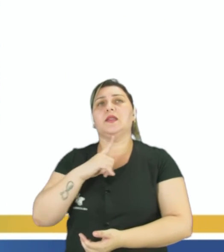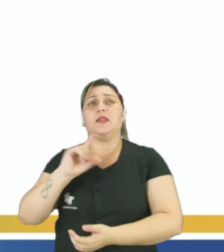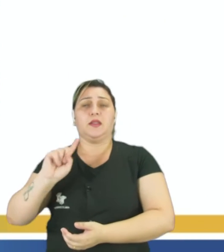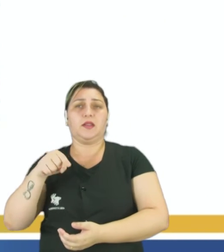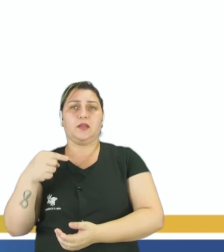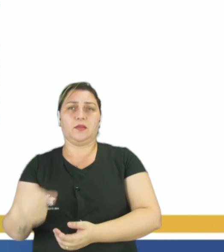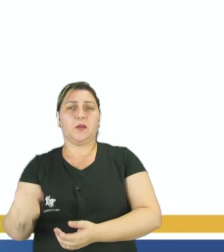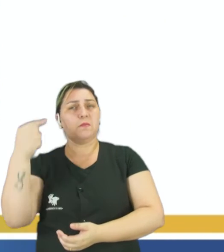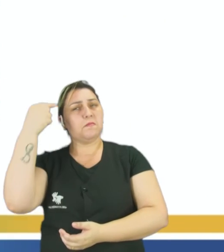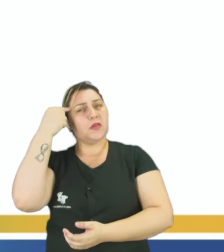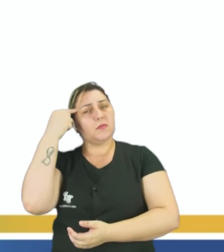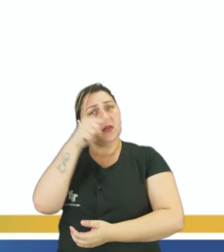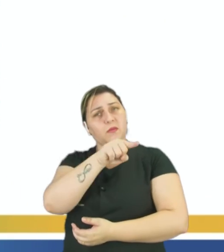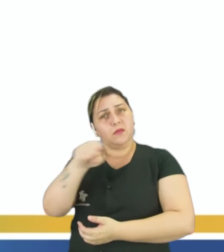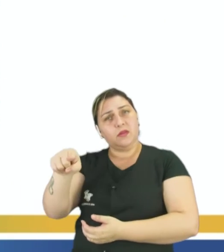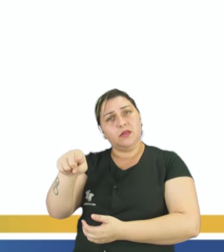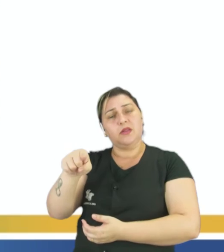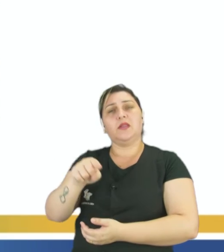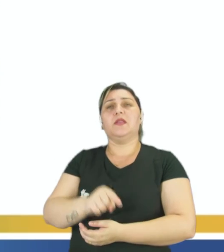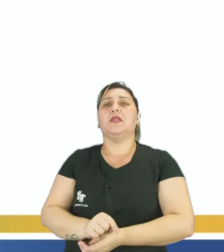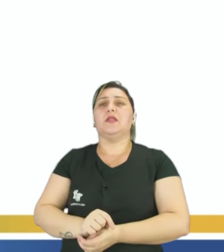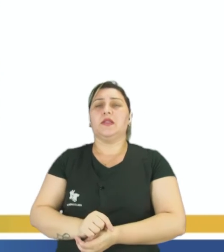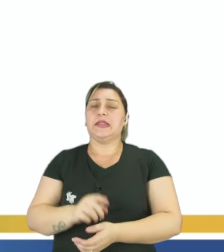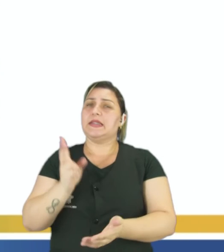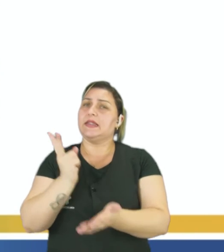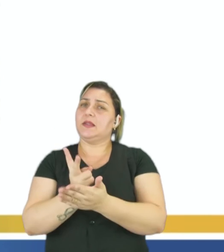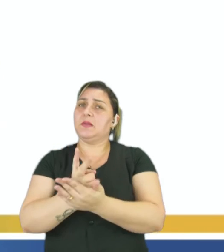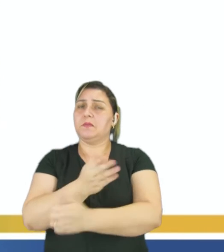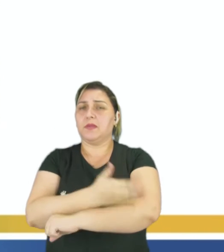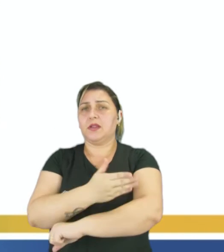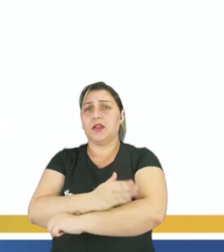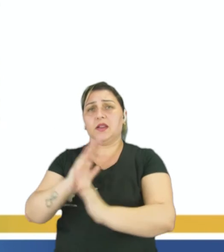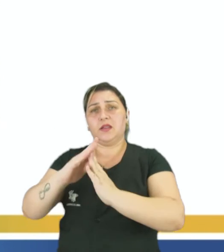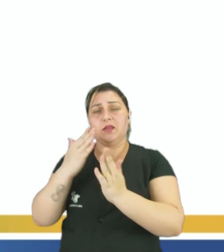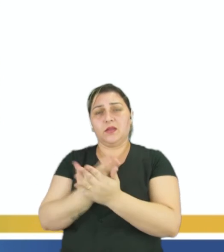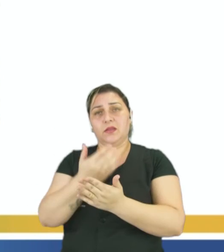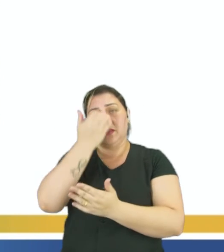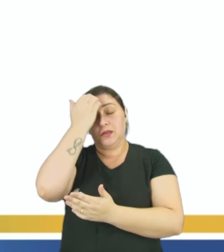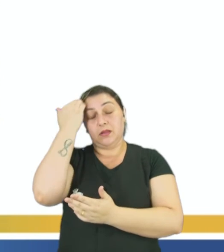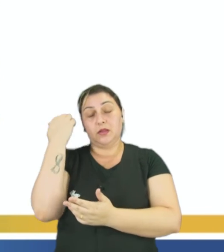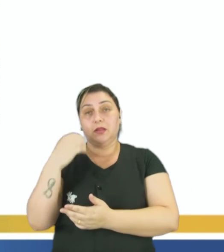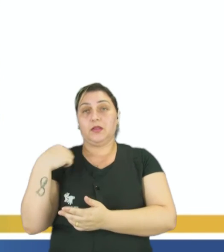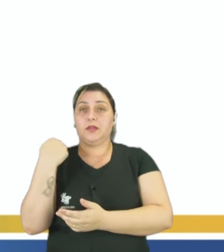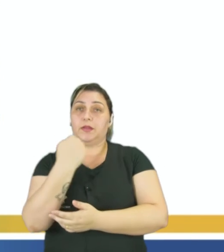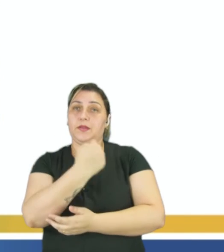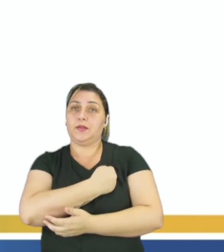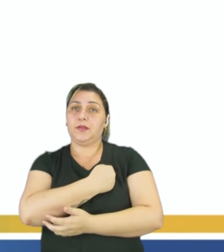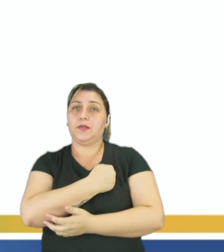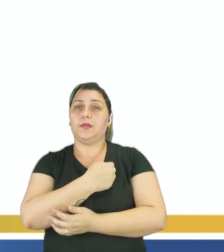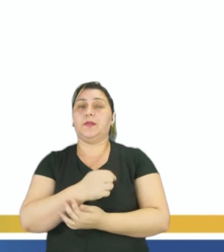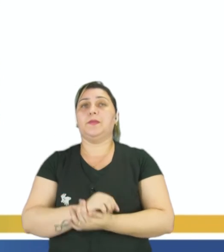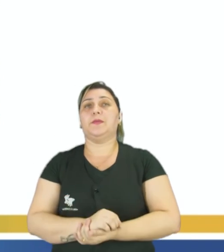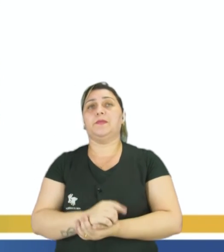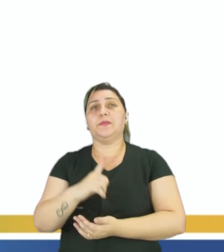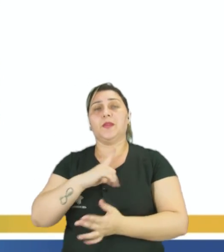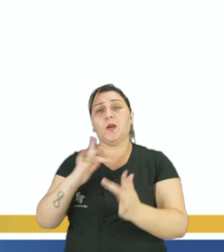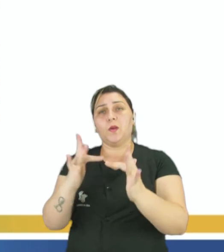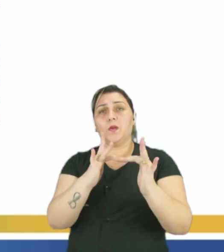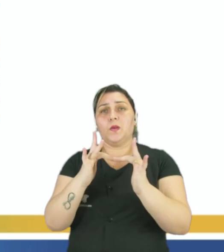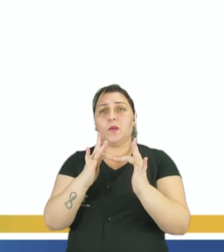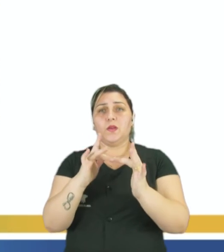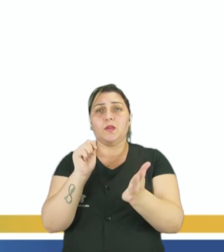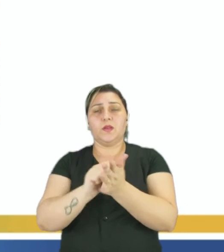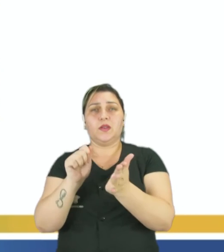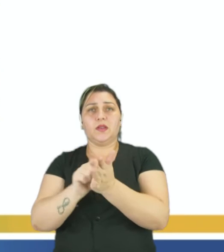depois uma reflexão para vocês, colocando sempre que na escola a gente tem o contato com a